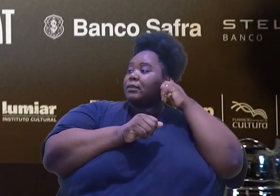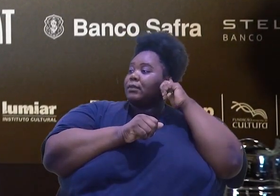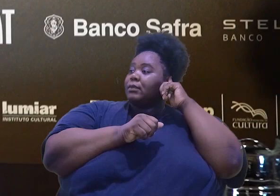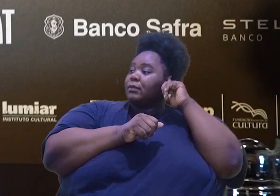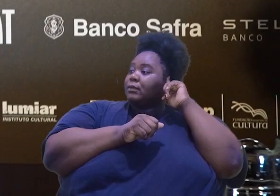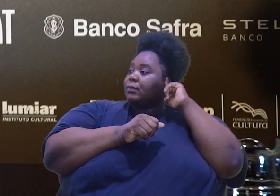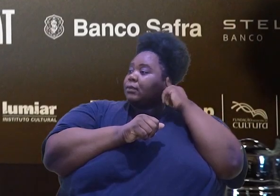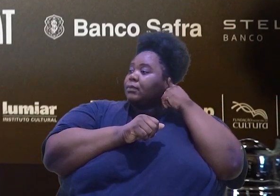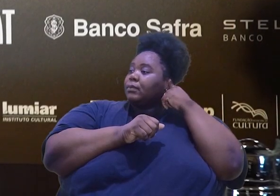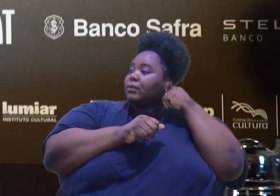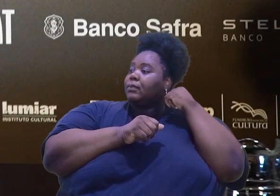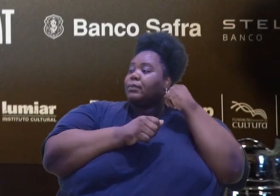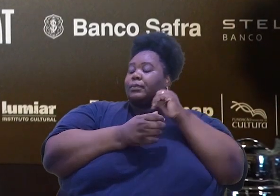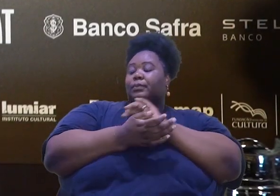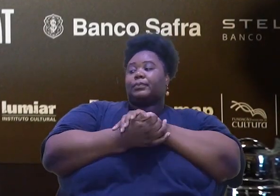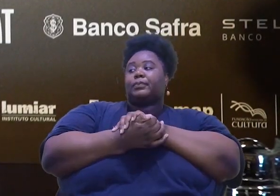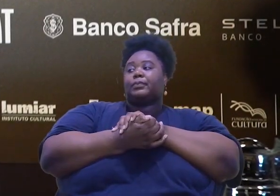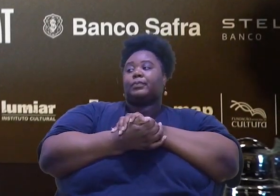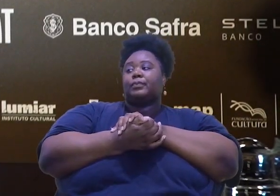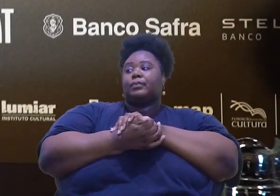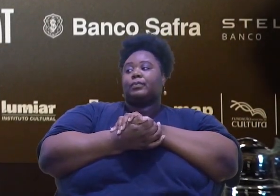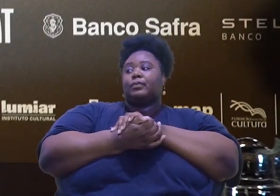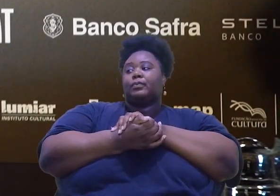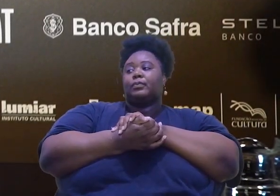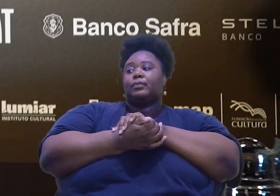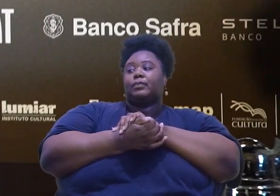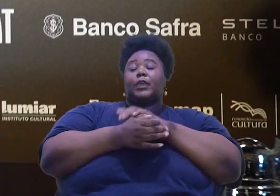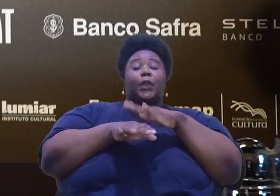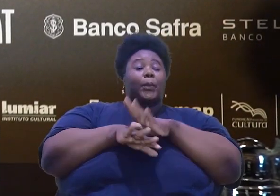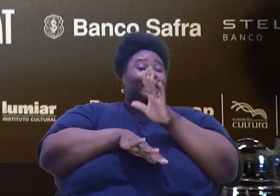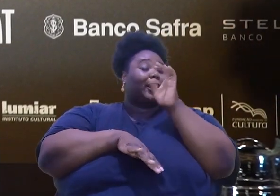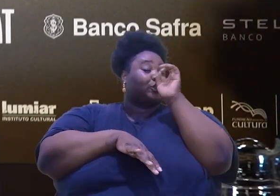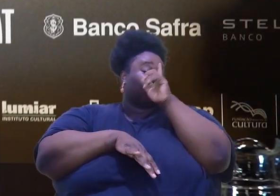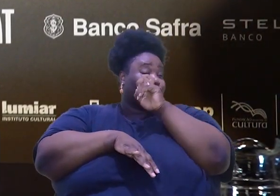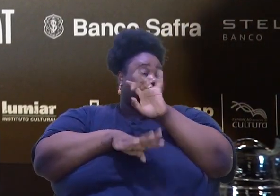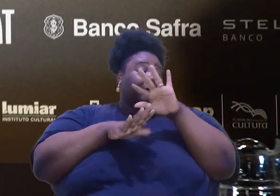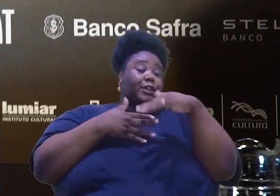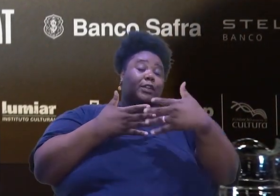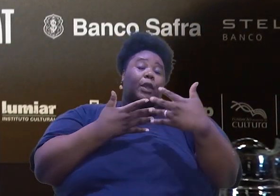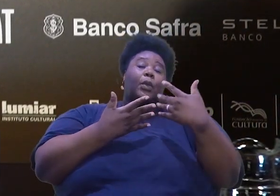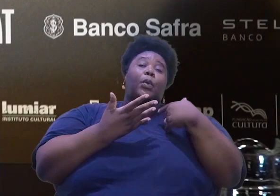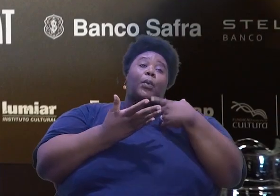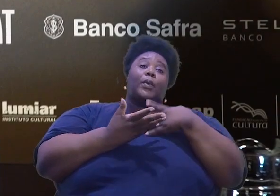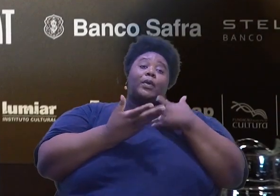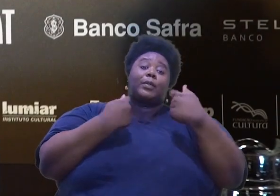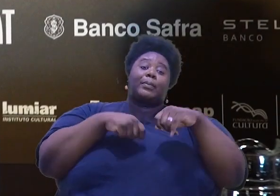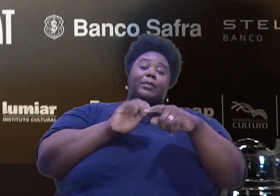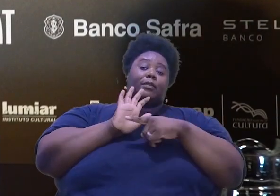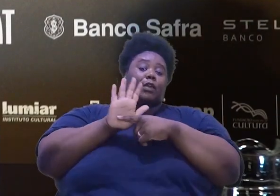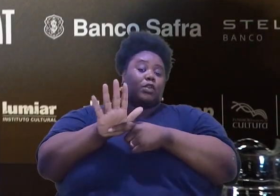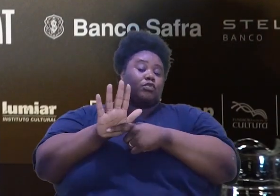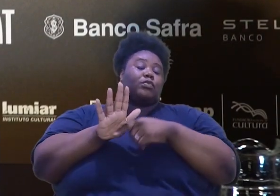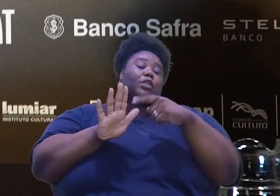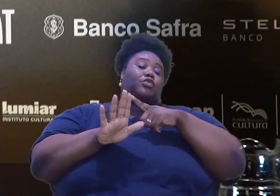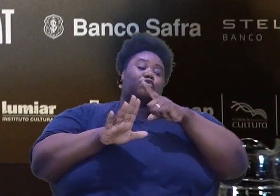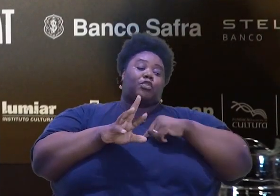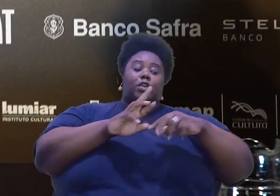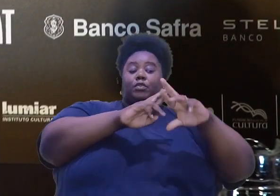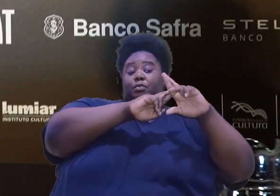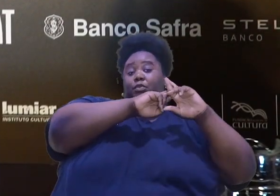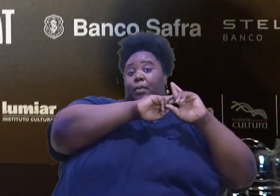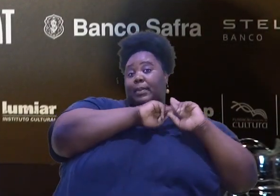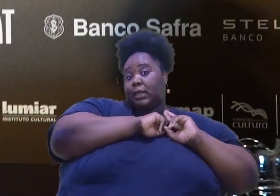elas faziam com mais dificuldade. Então, quando eu fui alfabetizada, eu passei a ter essa